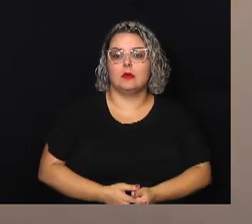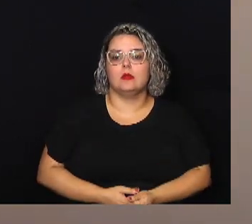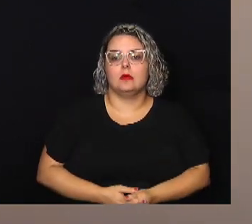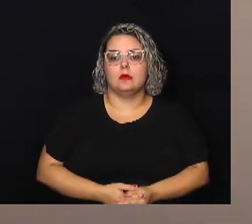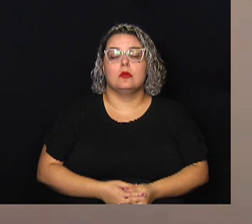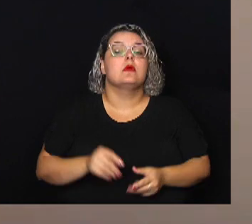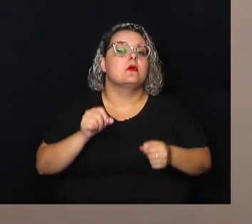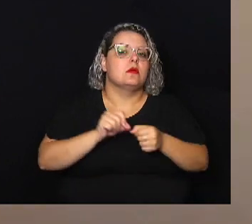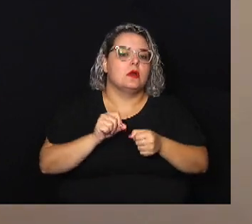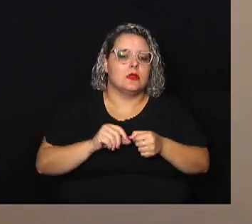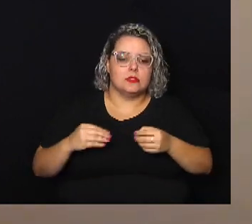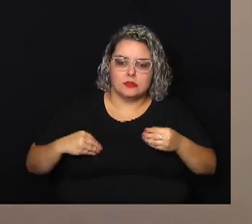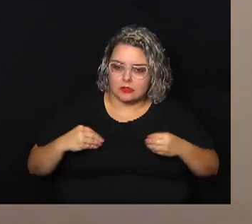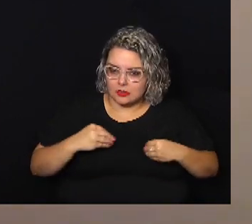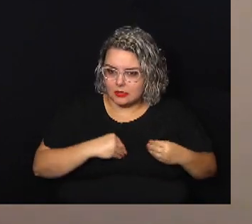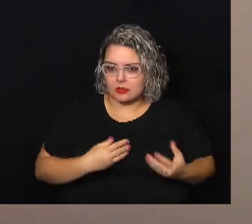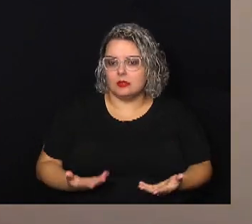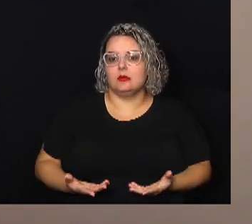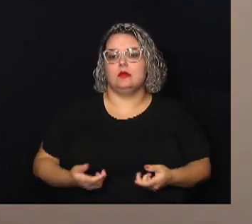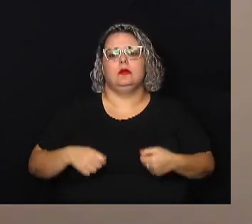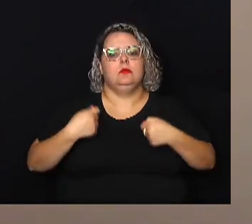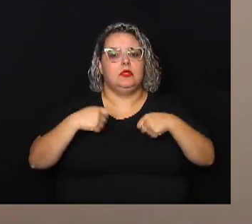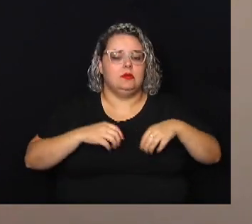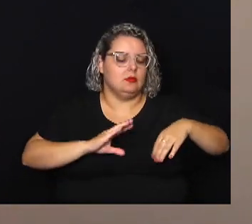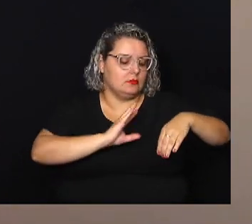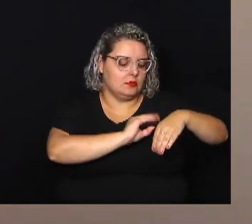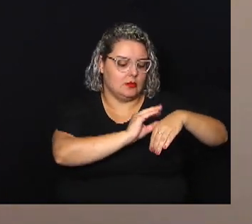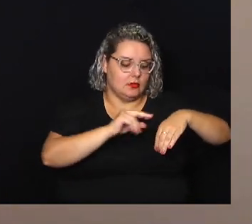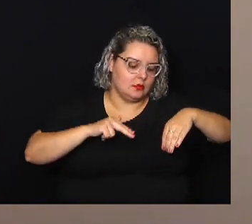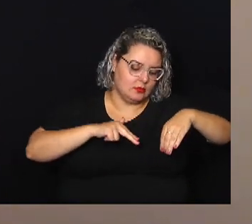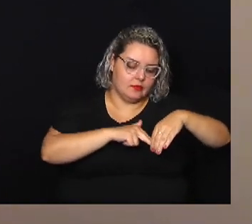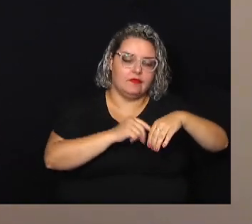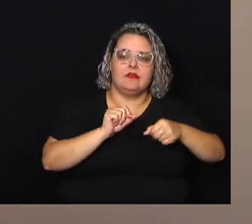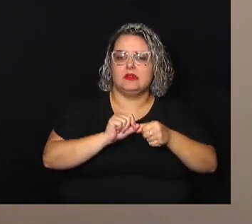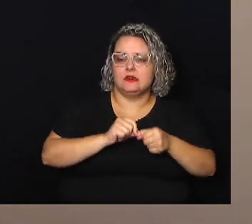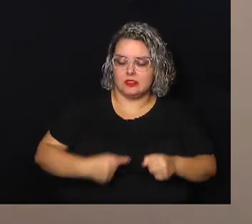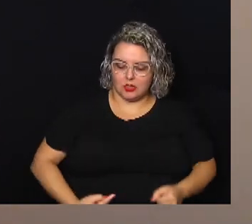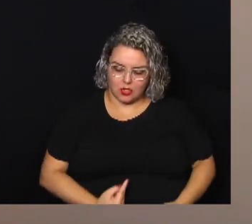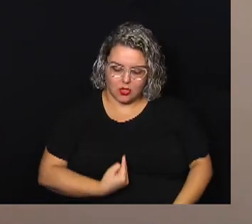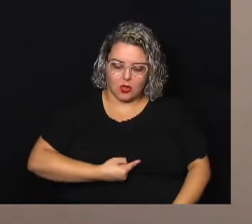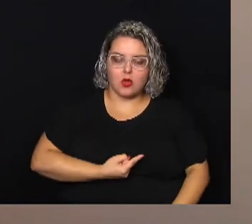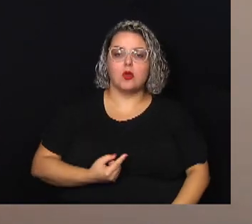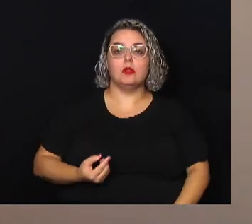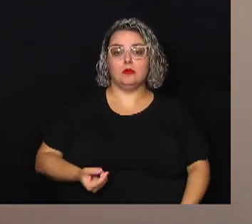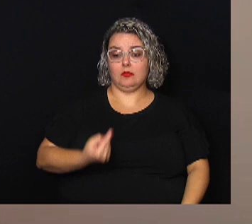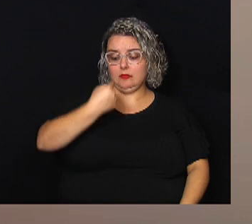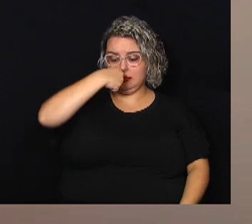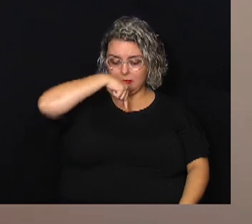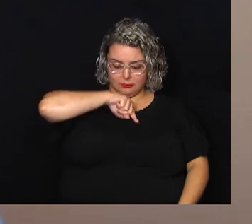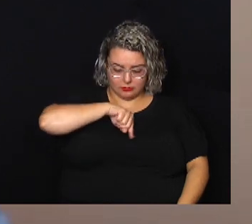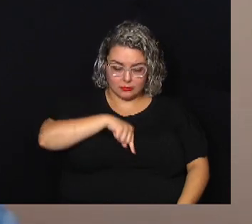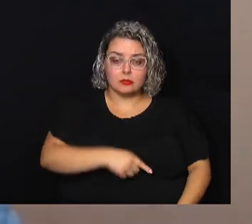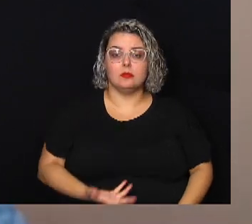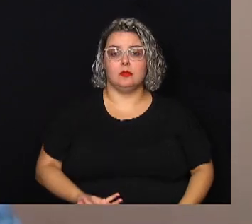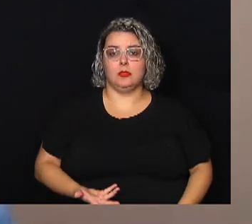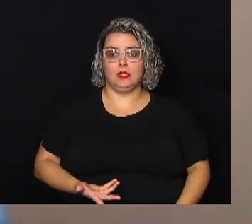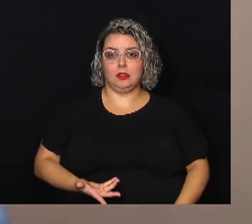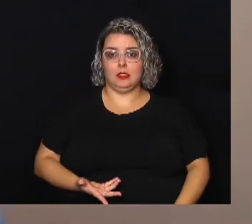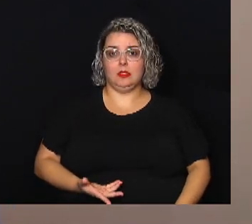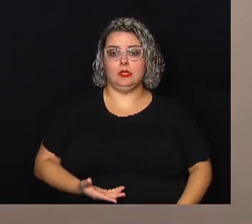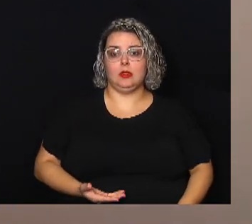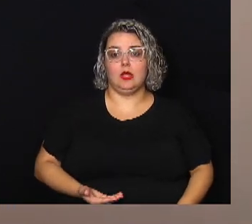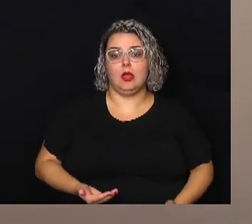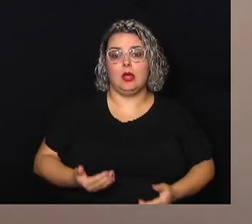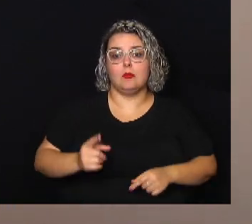o exame, eu tenho que fazer tomografia, tenho que fazer colono, tenho que fazer endoscopia. A gente já traz para um nível mais